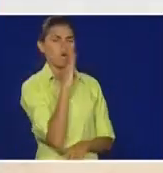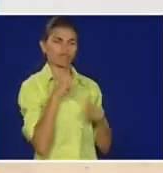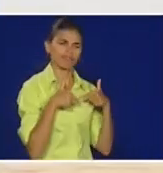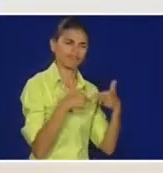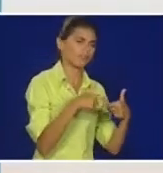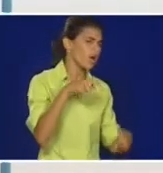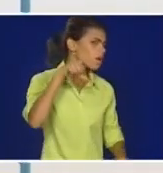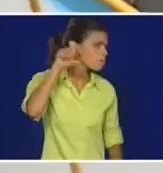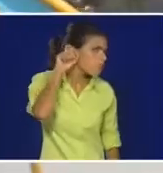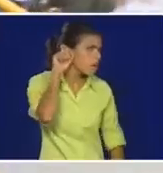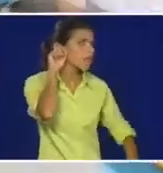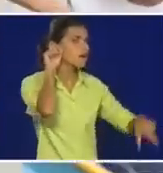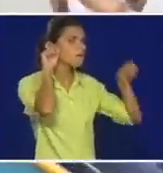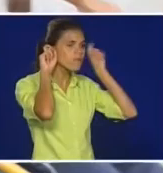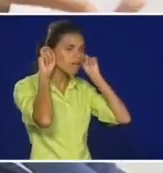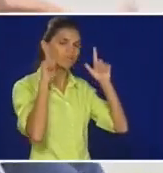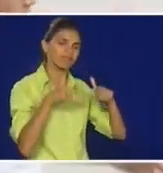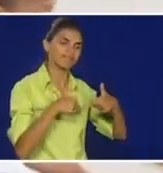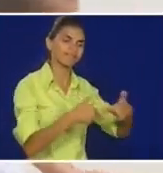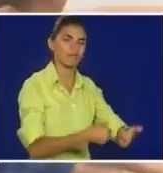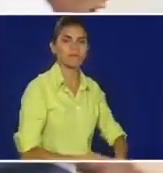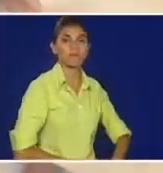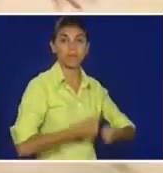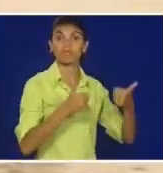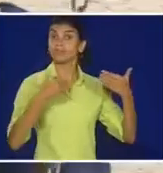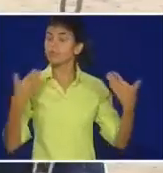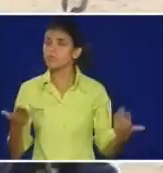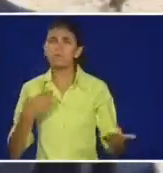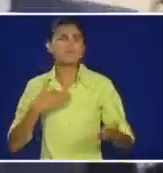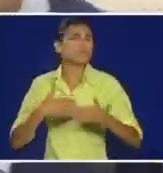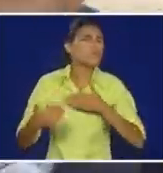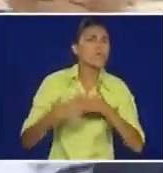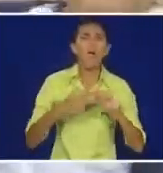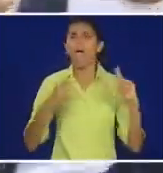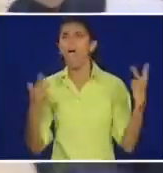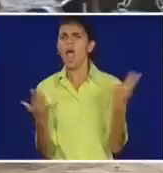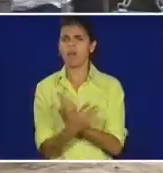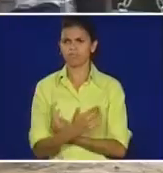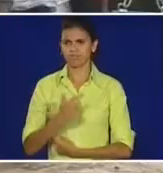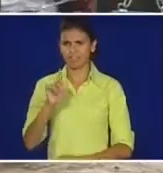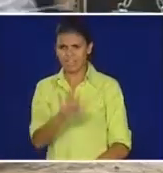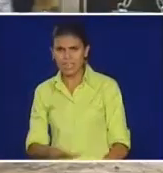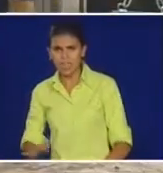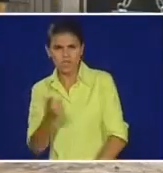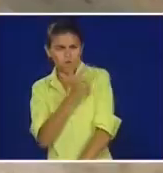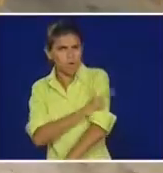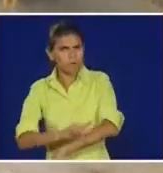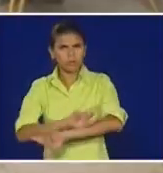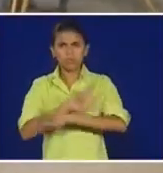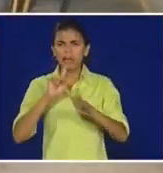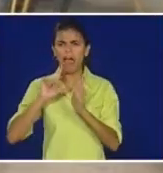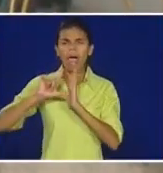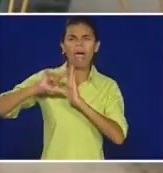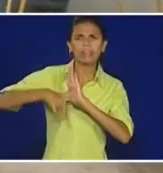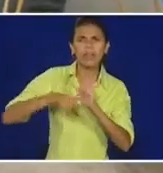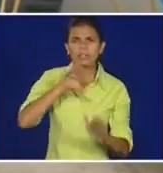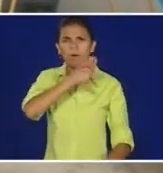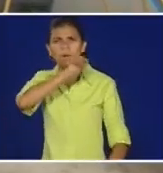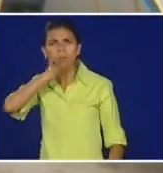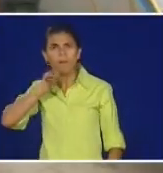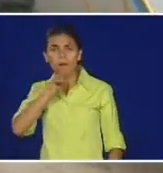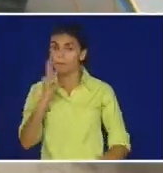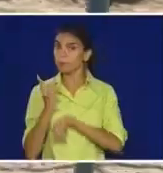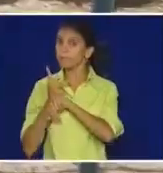integrar. Portanto, em qualquer caso de mudança de comportamento ou atraso de fala, deve-se procurar um serviço